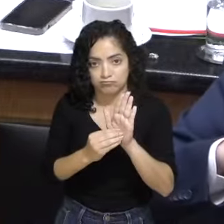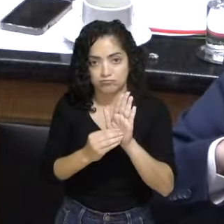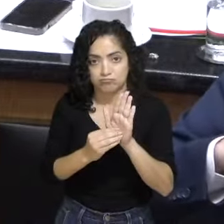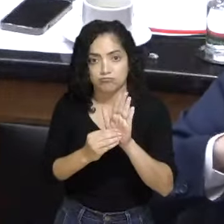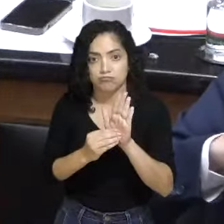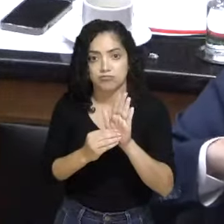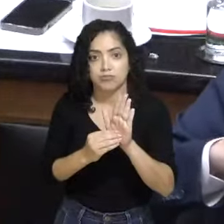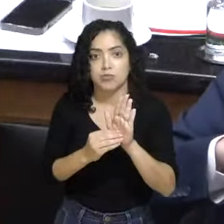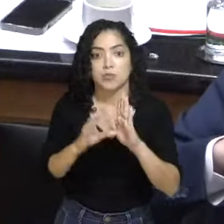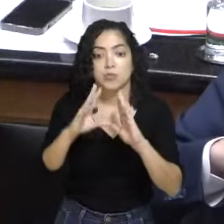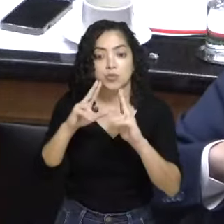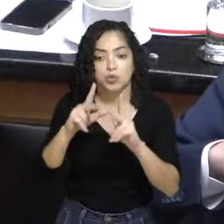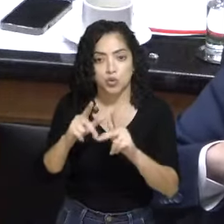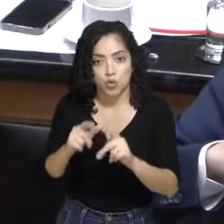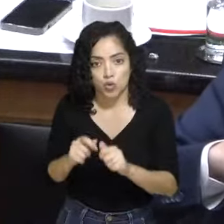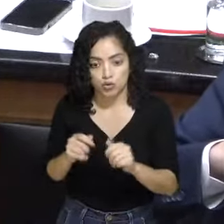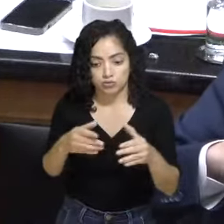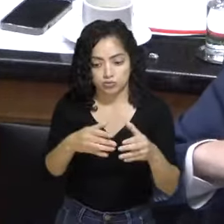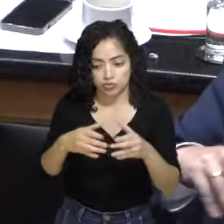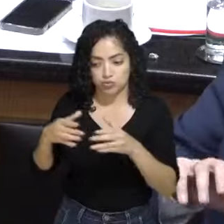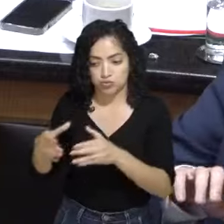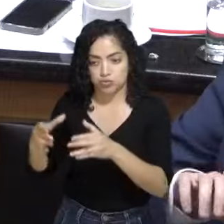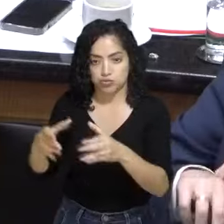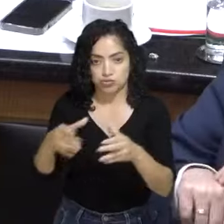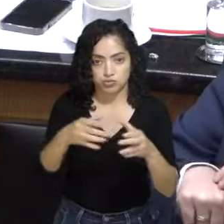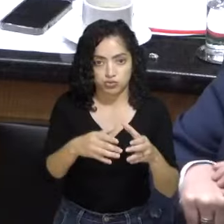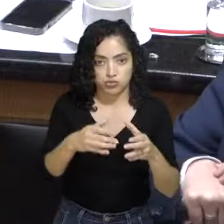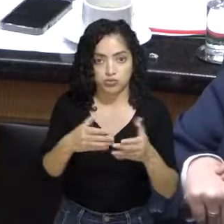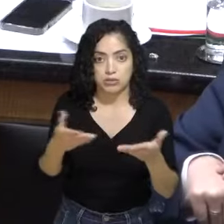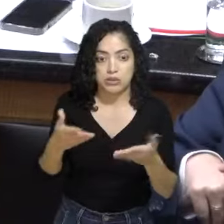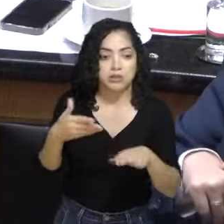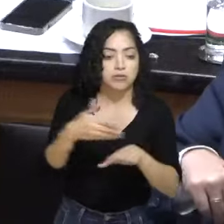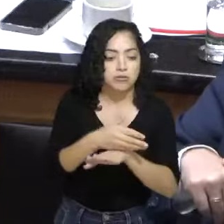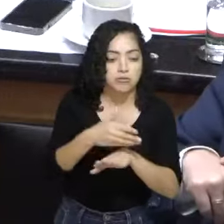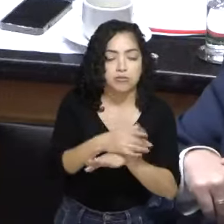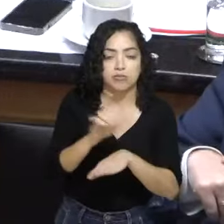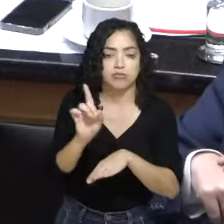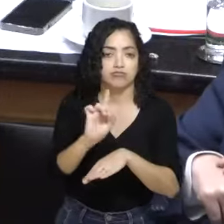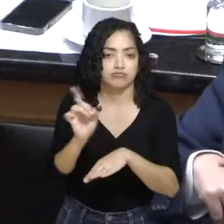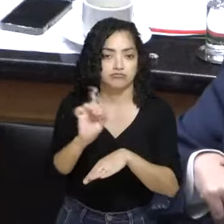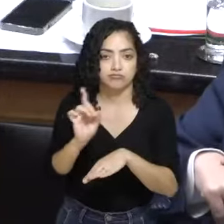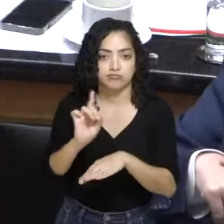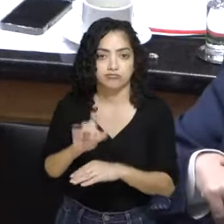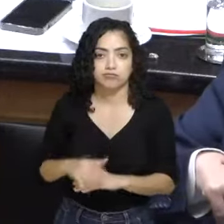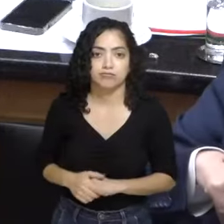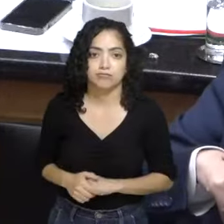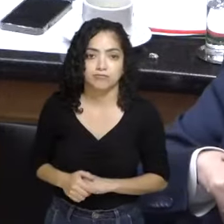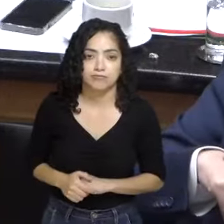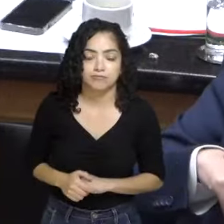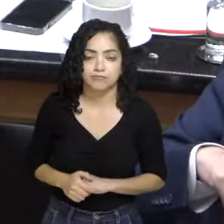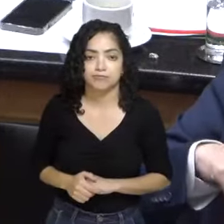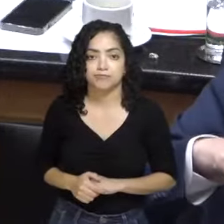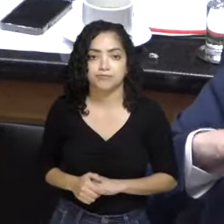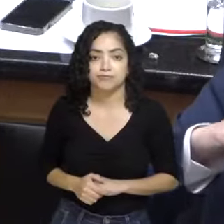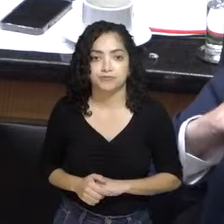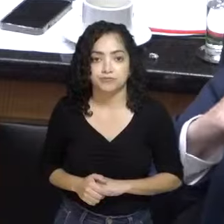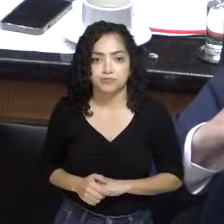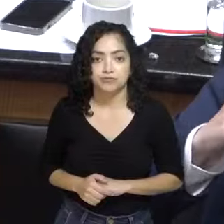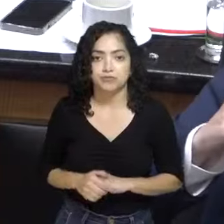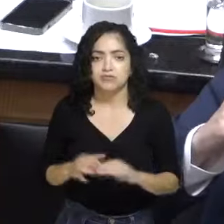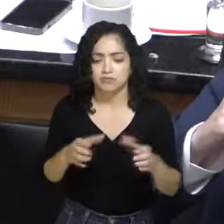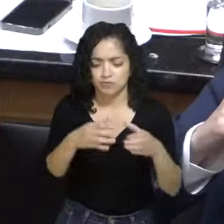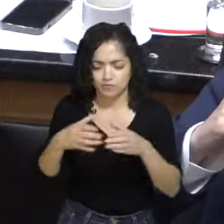ativos, inativos e várias categorias que não participam hoje dessa reforma que foi feita. Várias